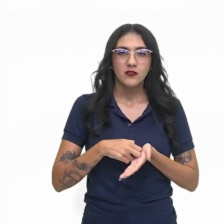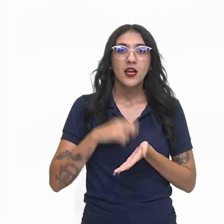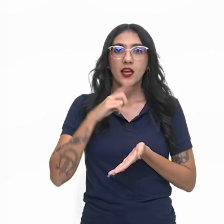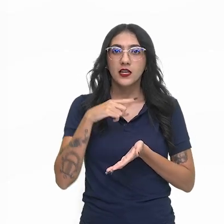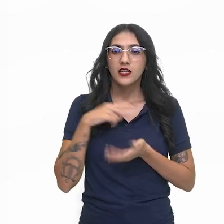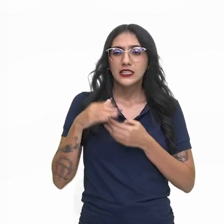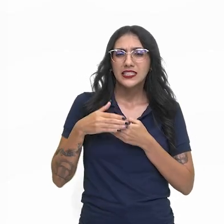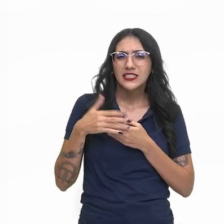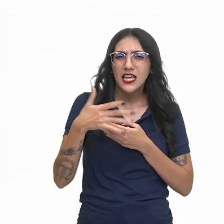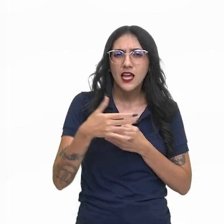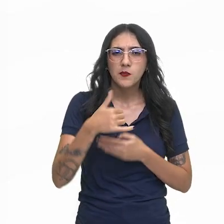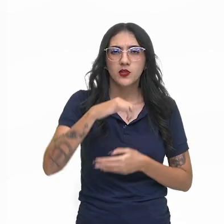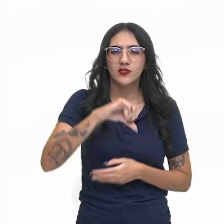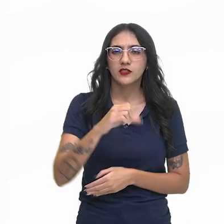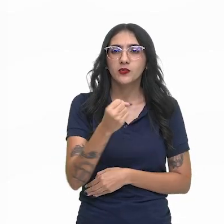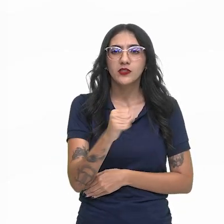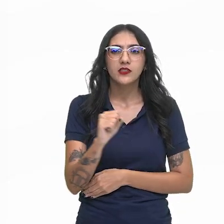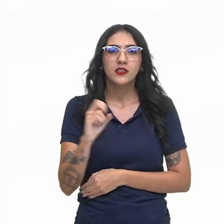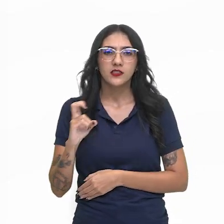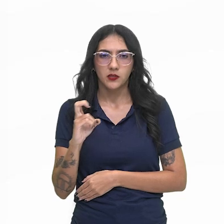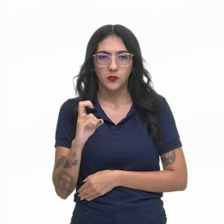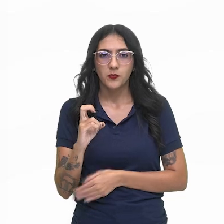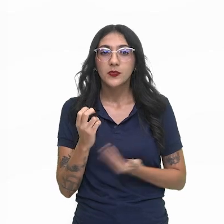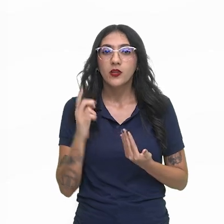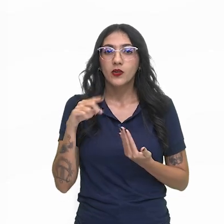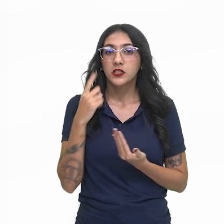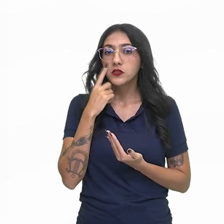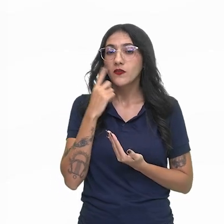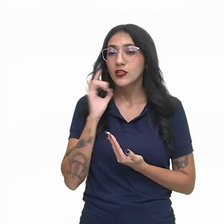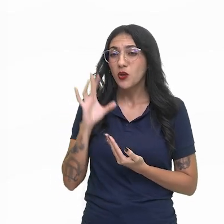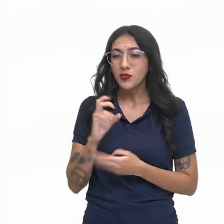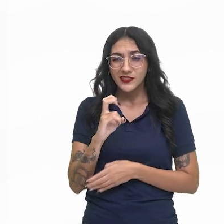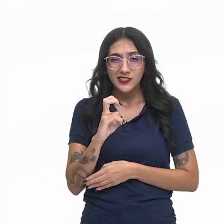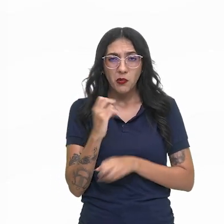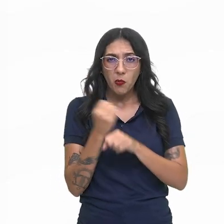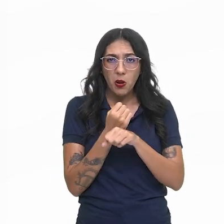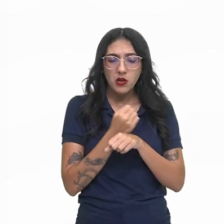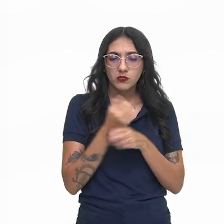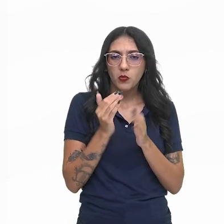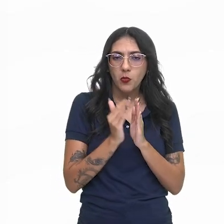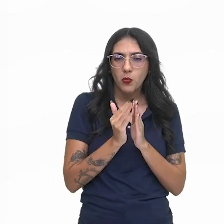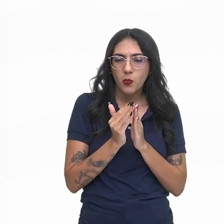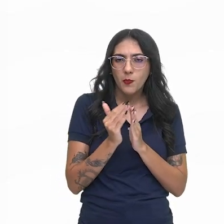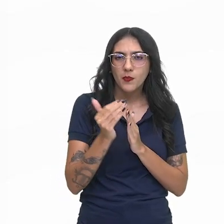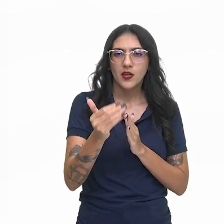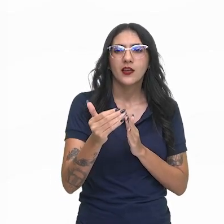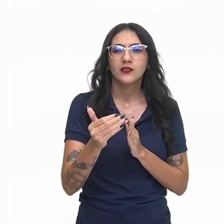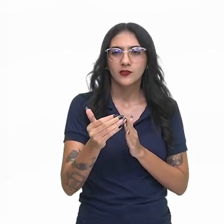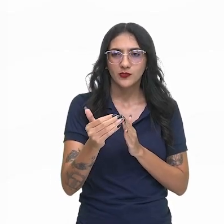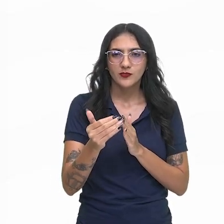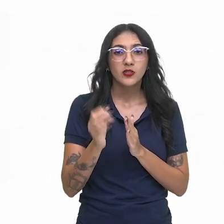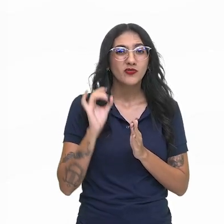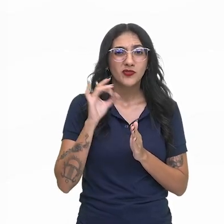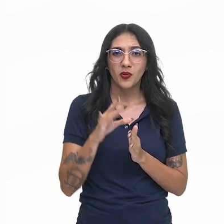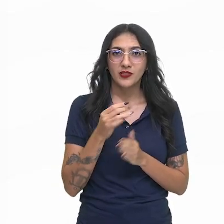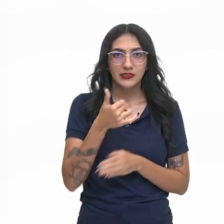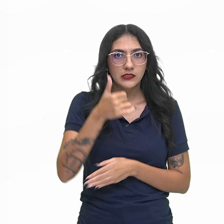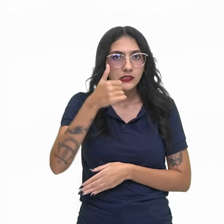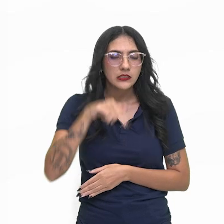1985, né? Então, a gente está falando aí dos 5 primeiros anos da ditadura civil-militar, né? Teremos 17